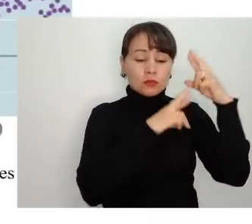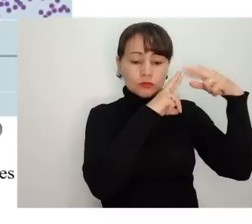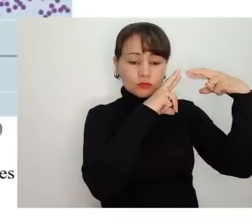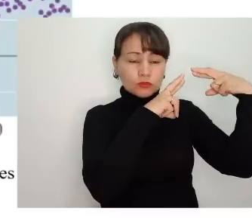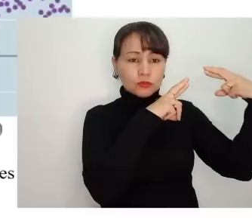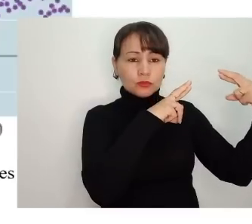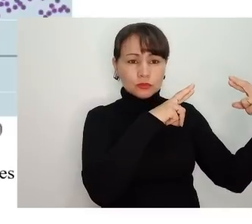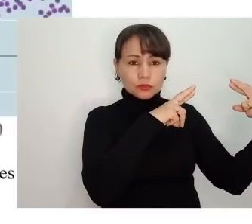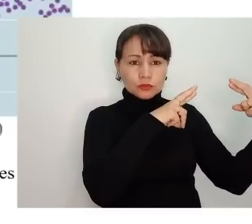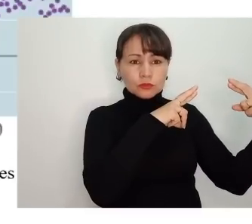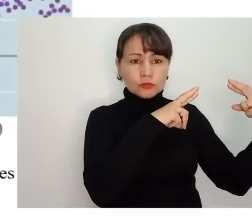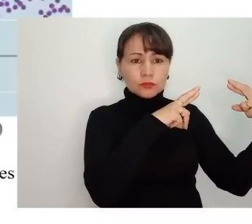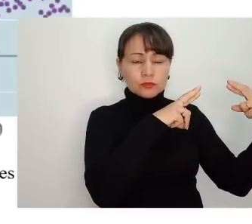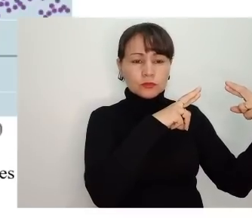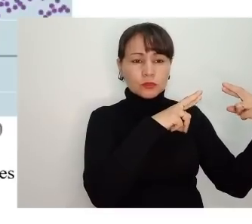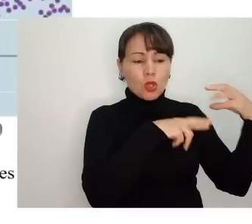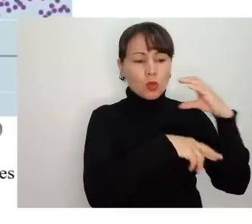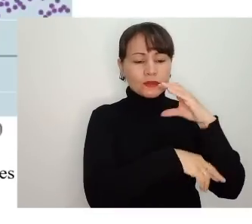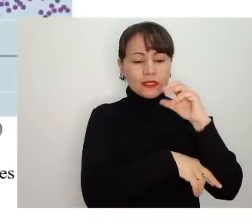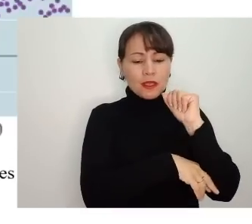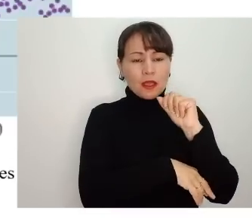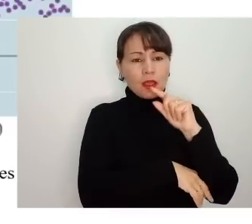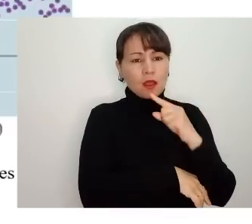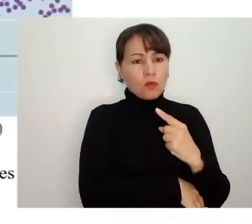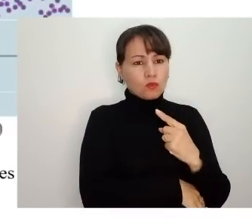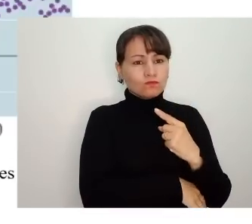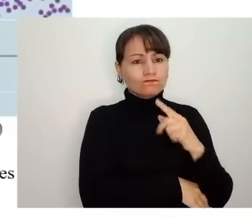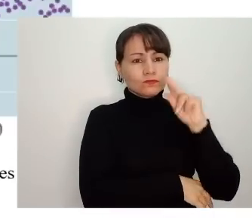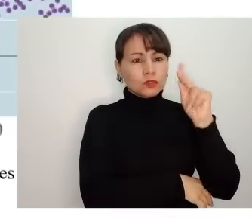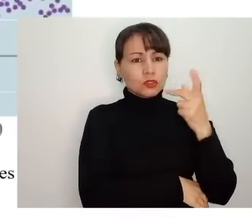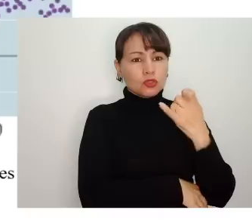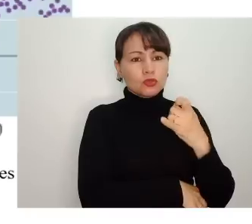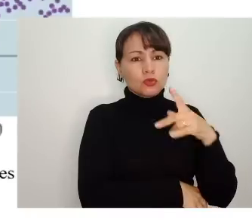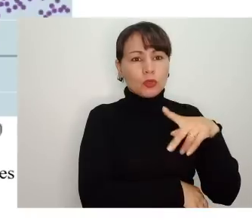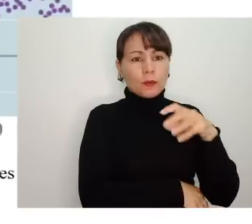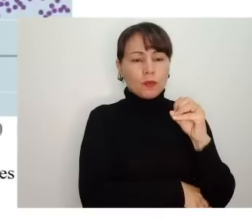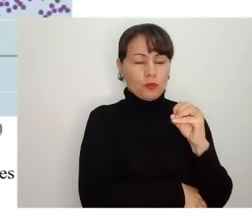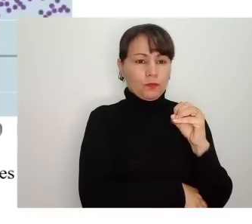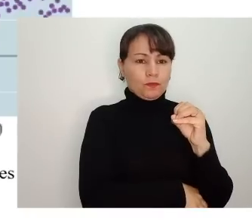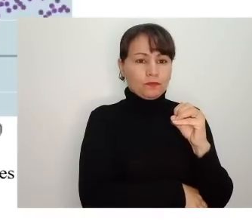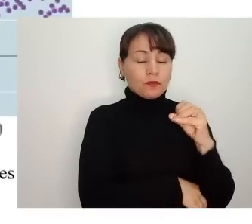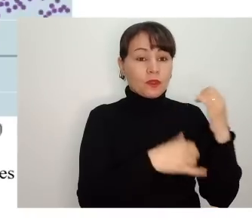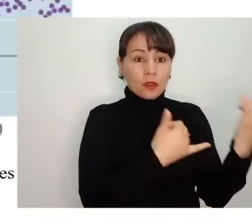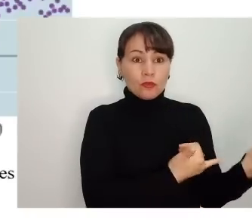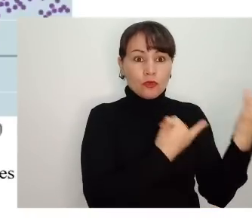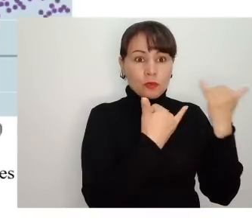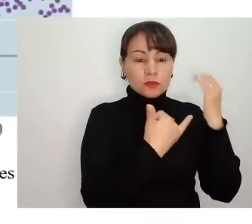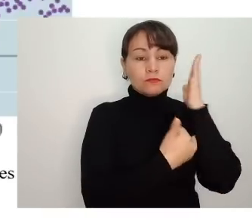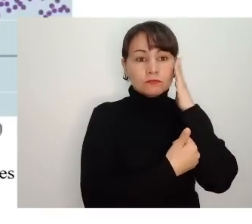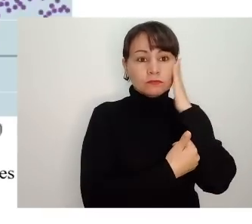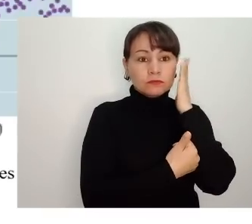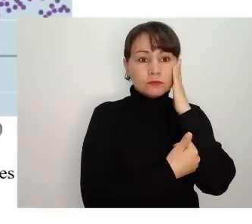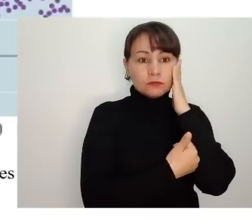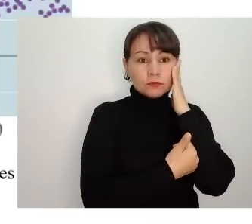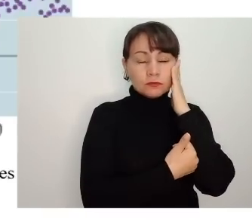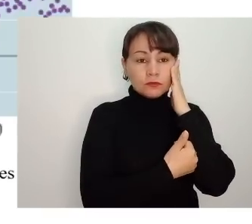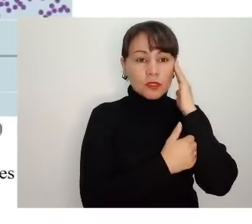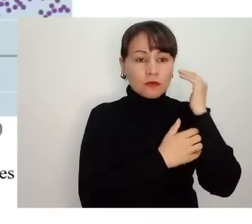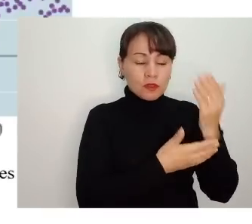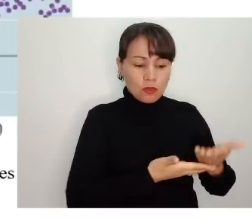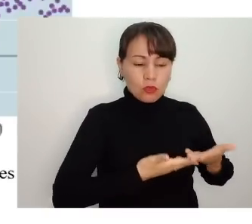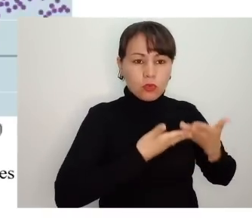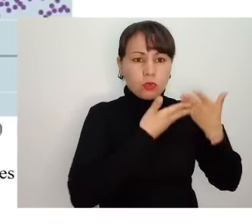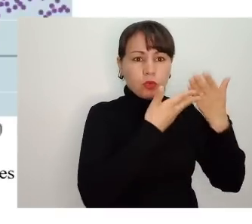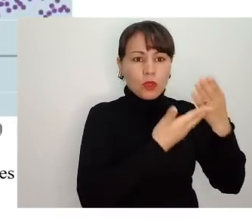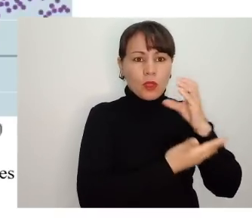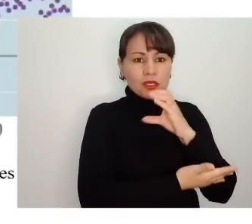tenho o neurônio CA1 do hipocampo. A informação, vocês sabem que ela vai